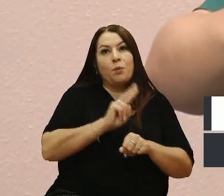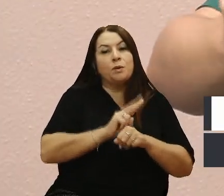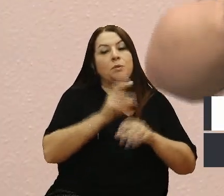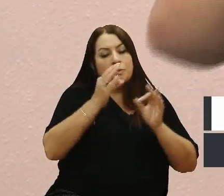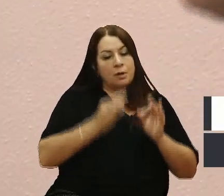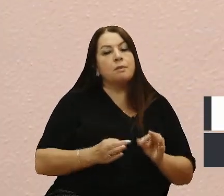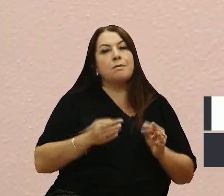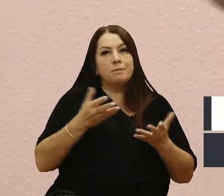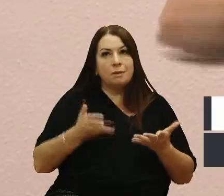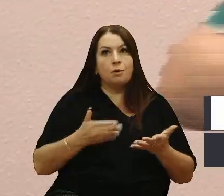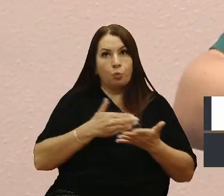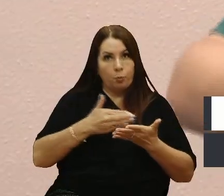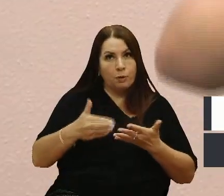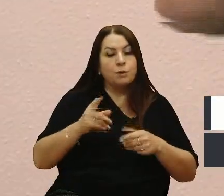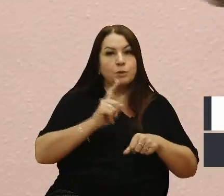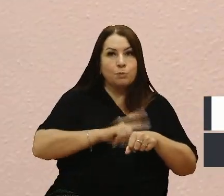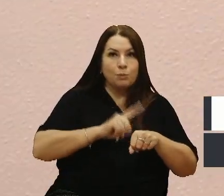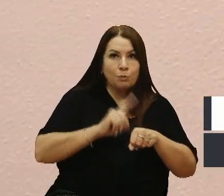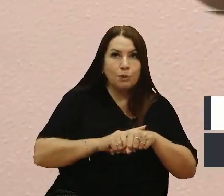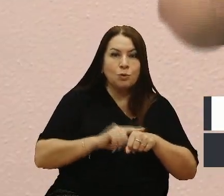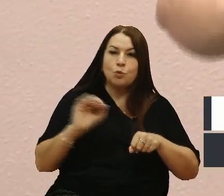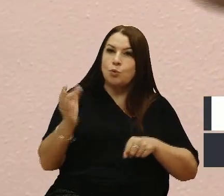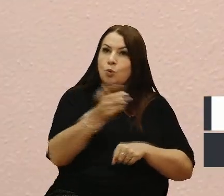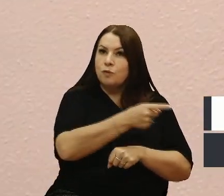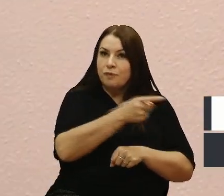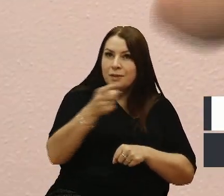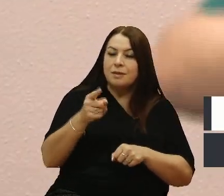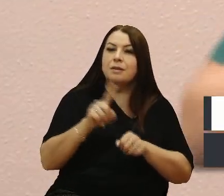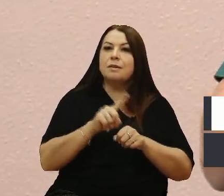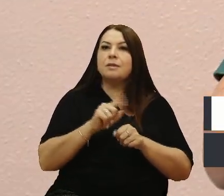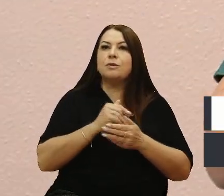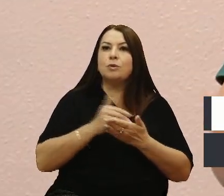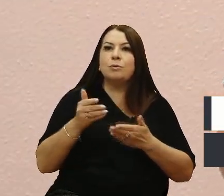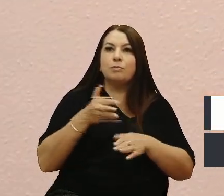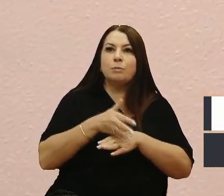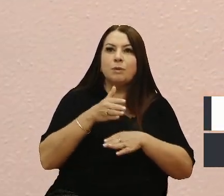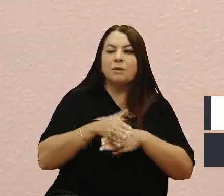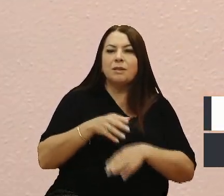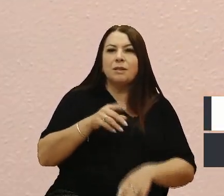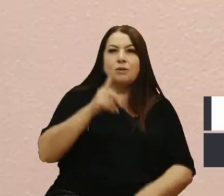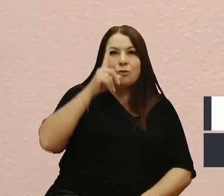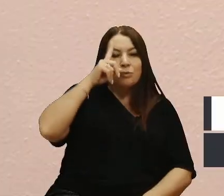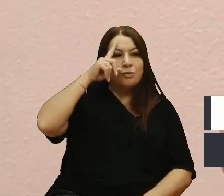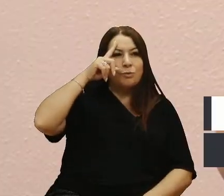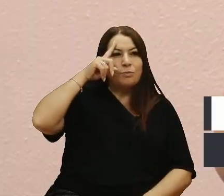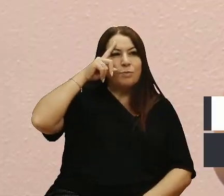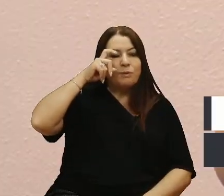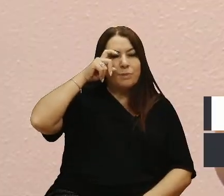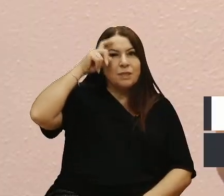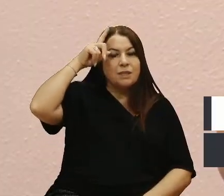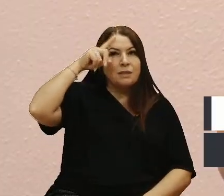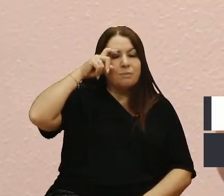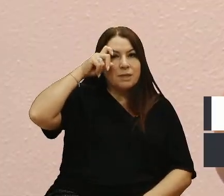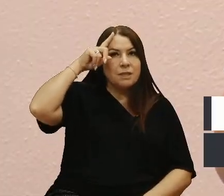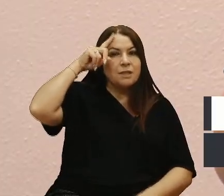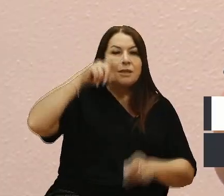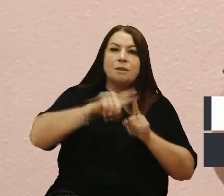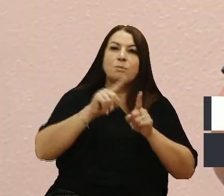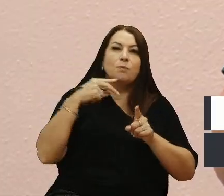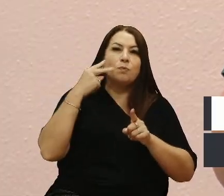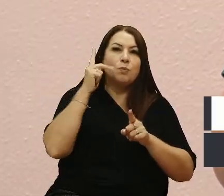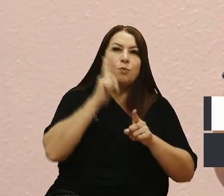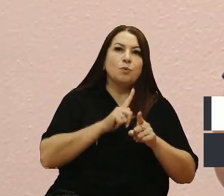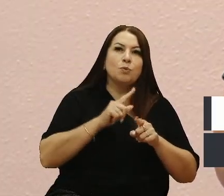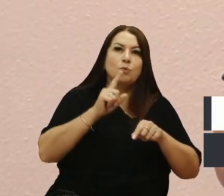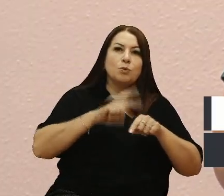certeza absoluta que, a partir desse momento, todos vocês, com a participação do Bizi, que está aqui, do vereador Lucas, será um